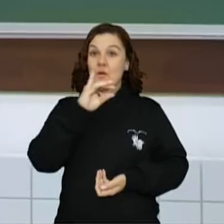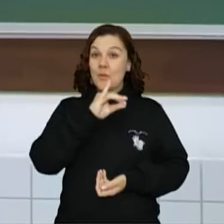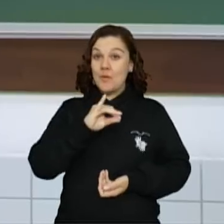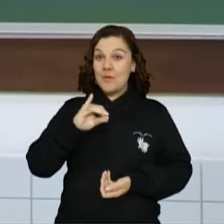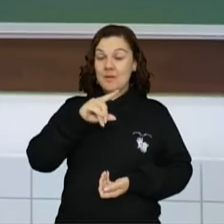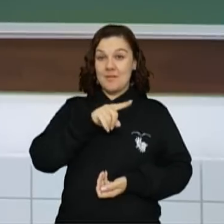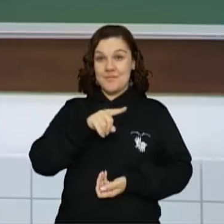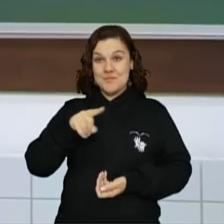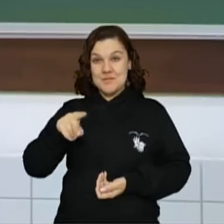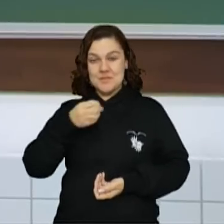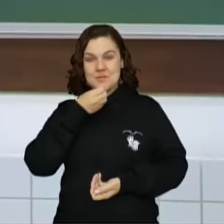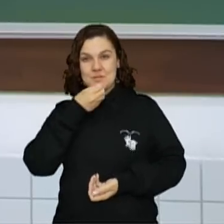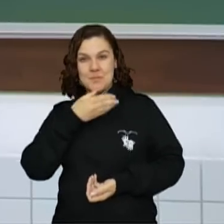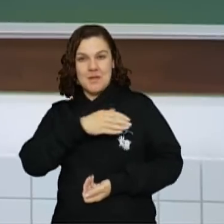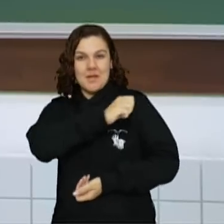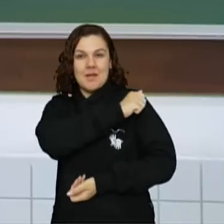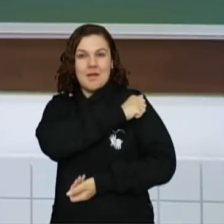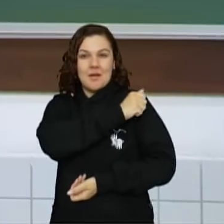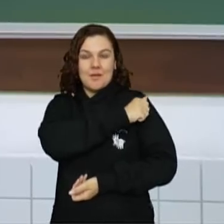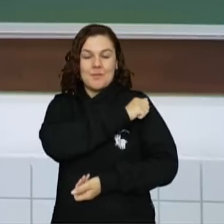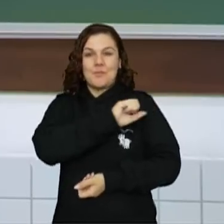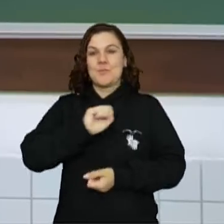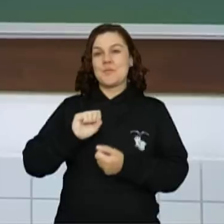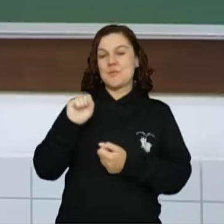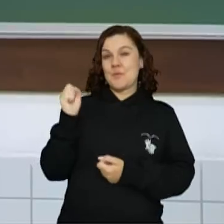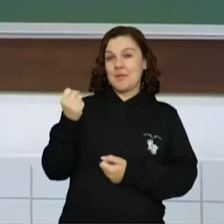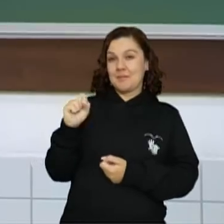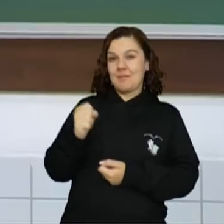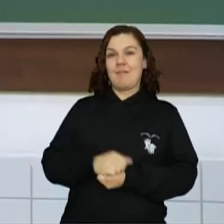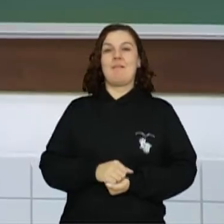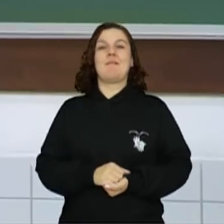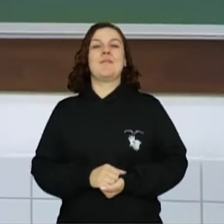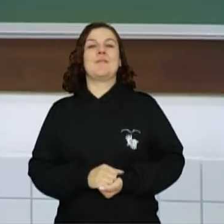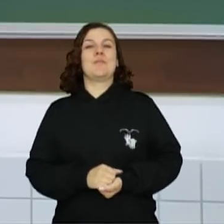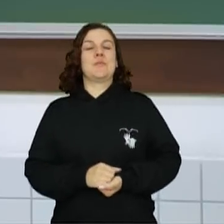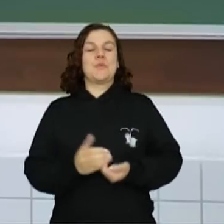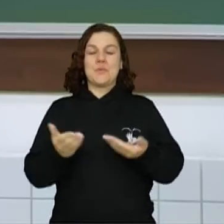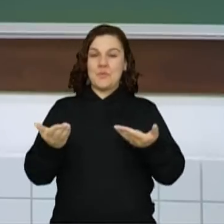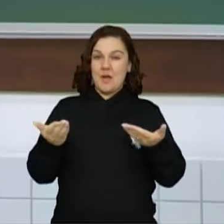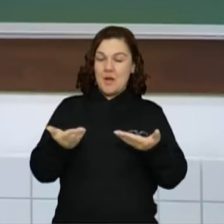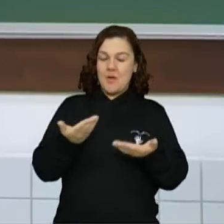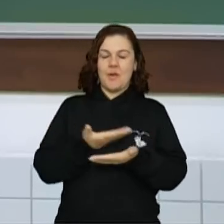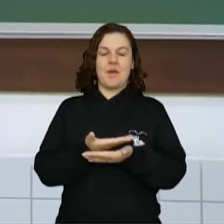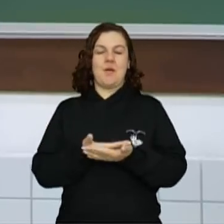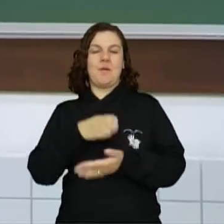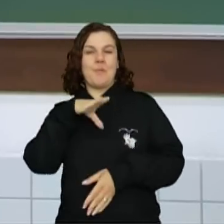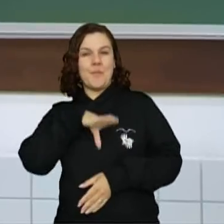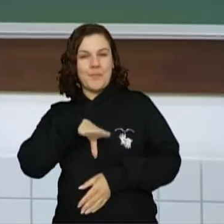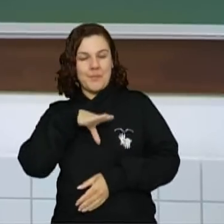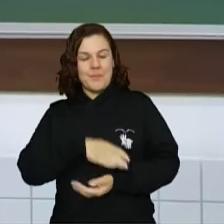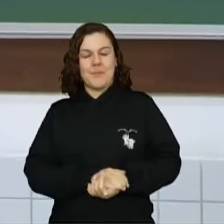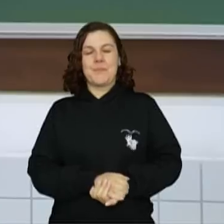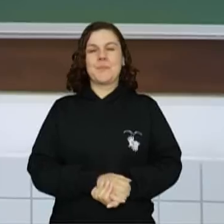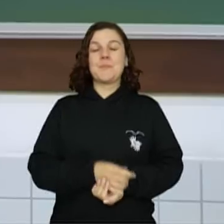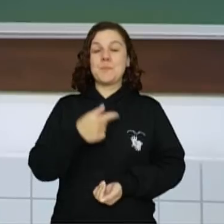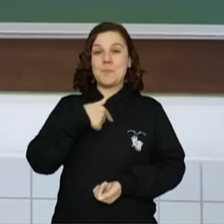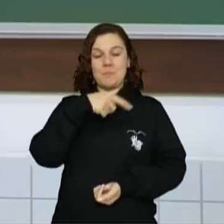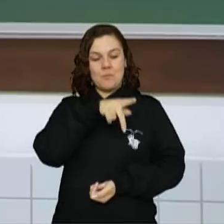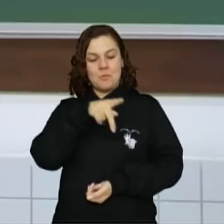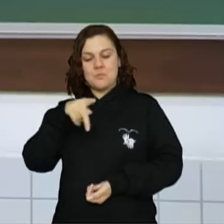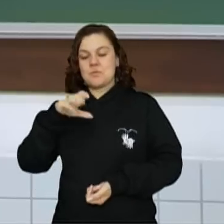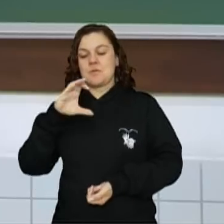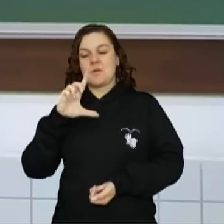Olá pessoal, alunos do 8º ano do Paraná, estamos aqui na aula de língua portuguesa. Sou a